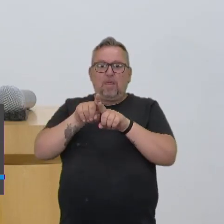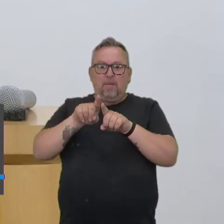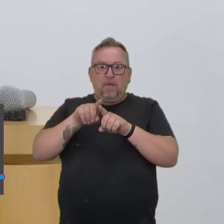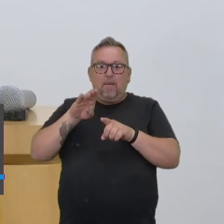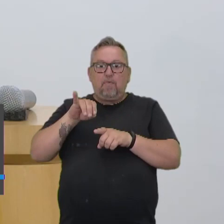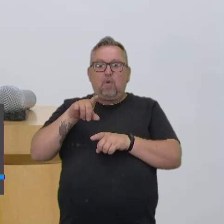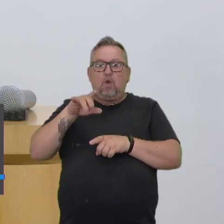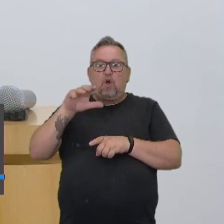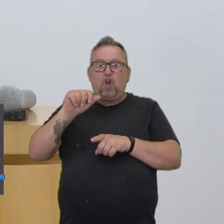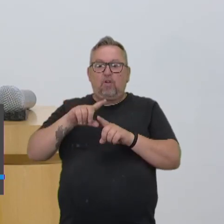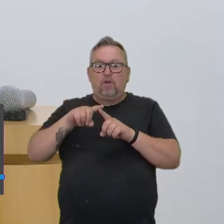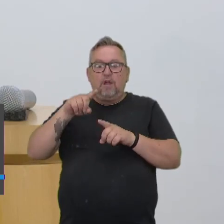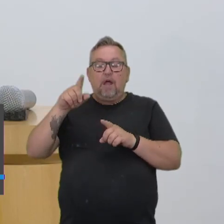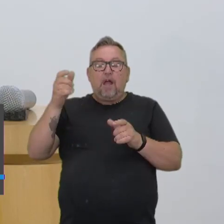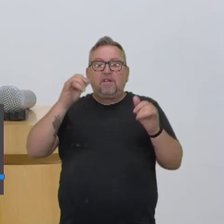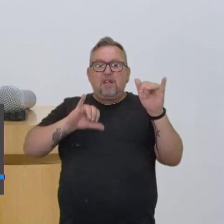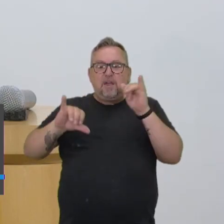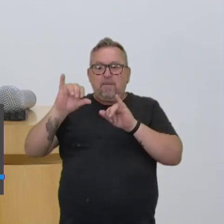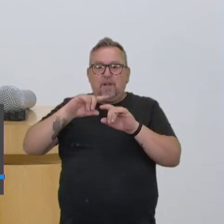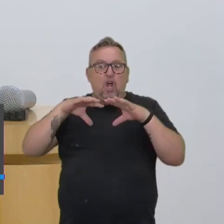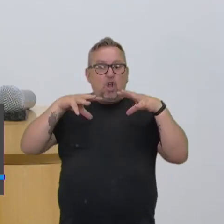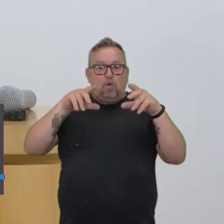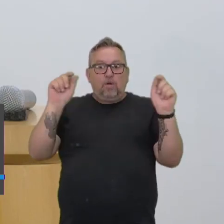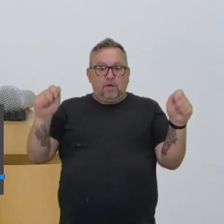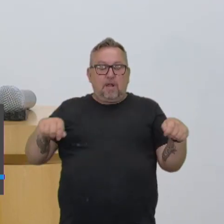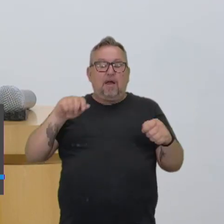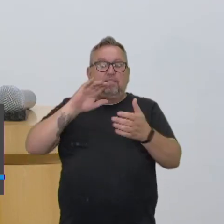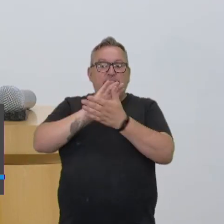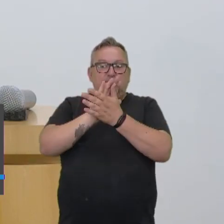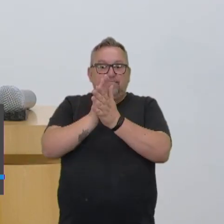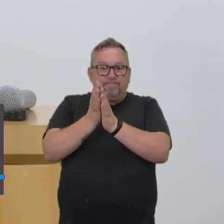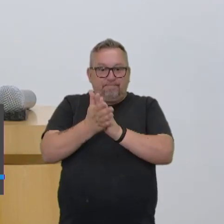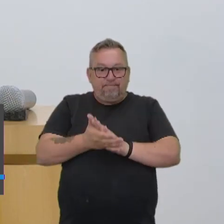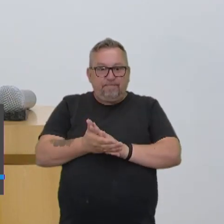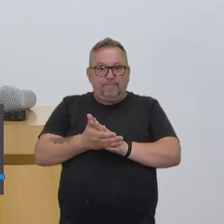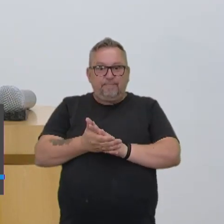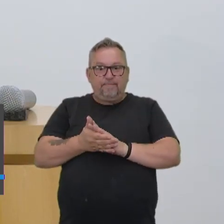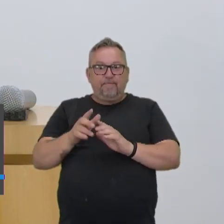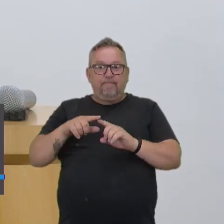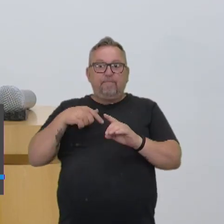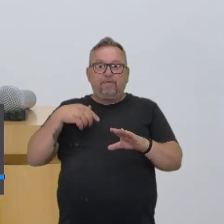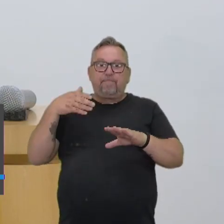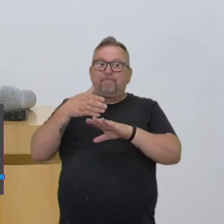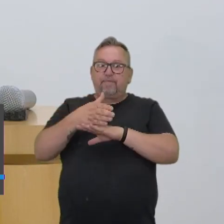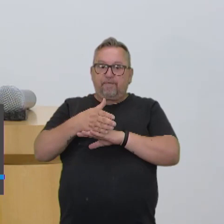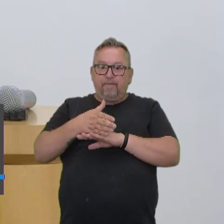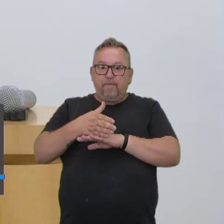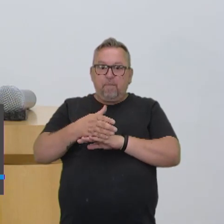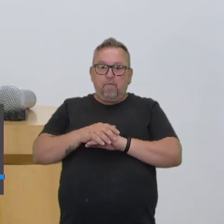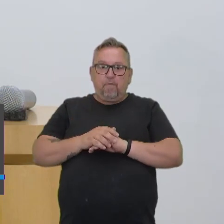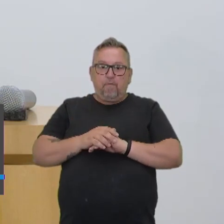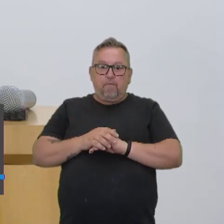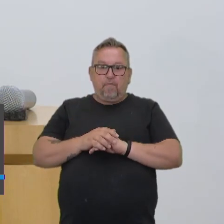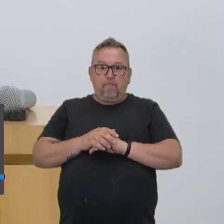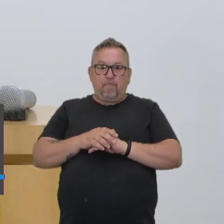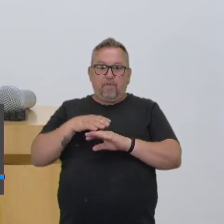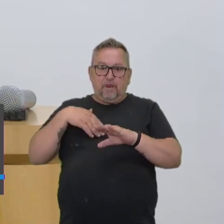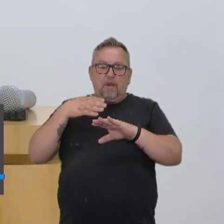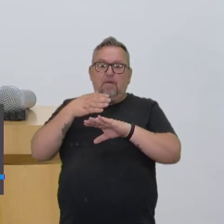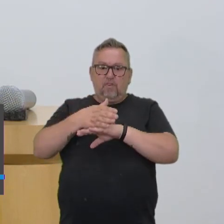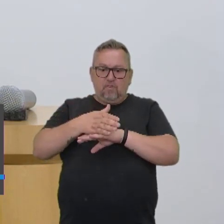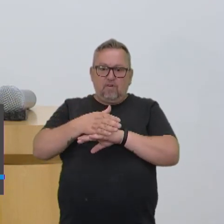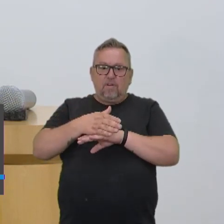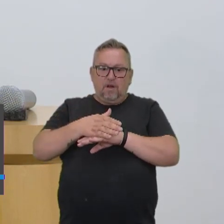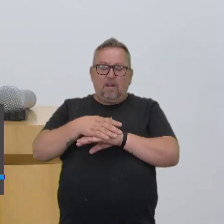biológica, tudo que pode matar. Então, a gente entra nesse